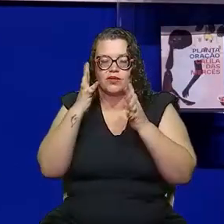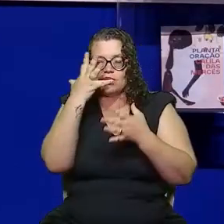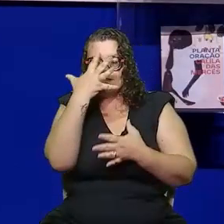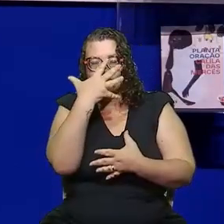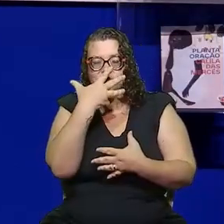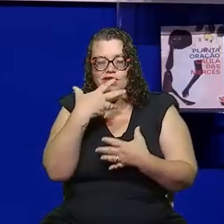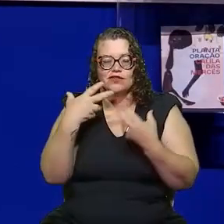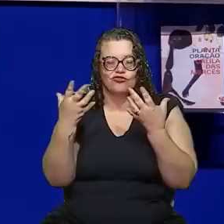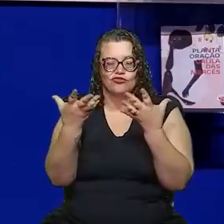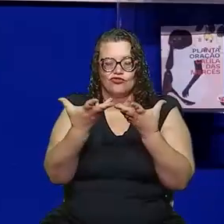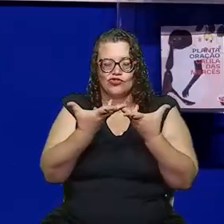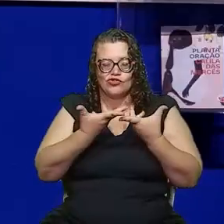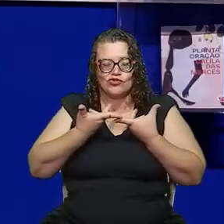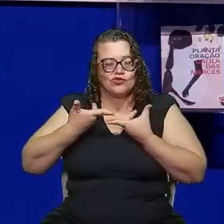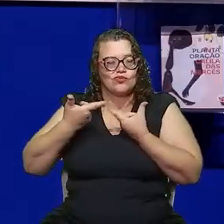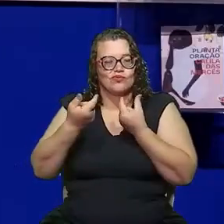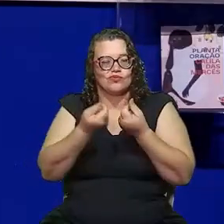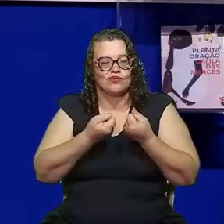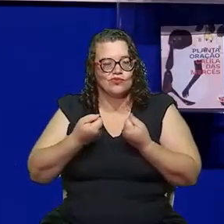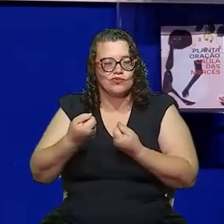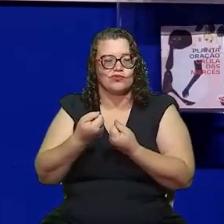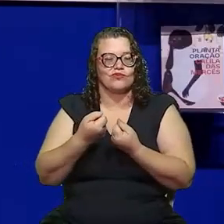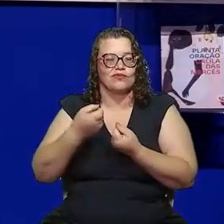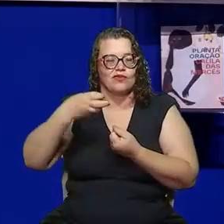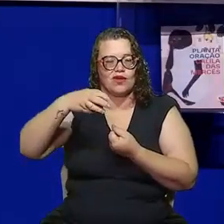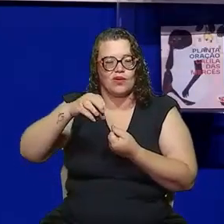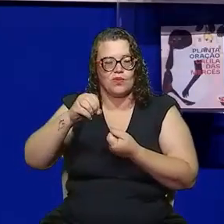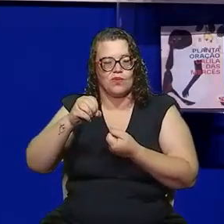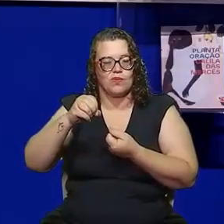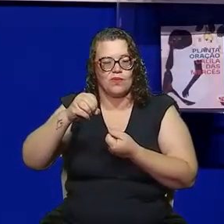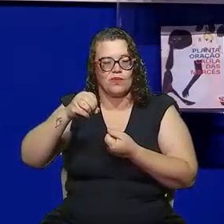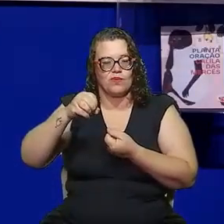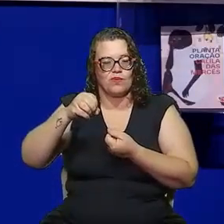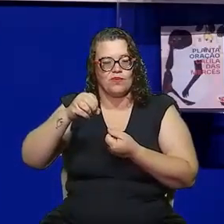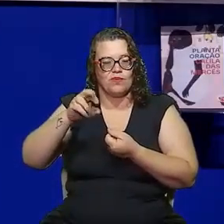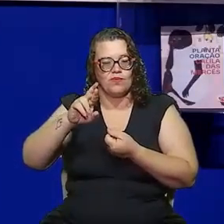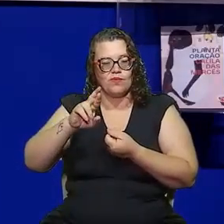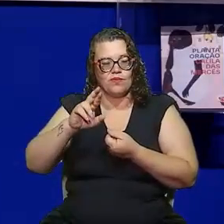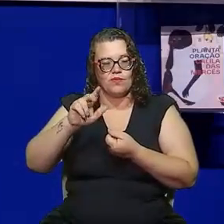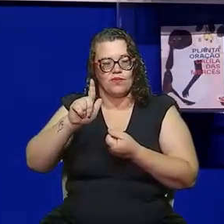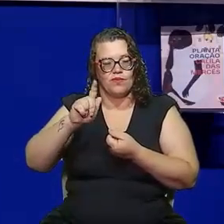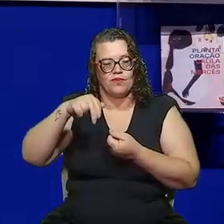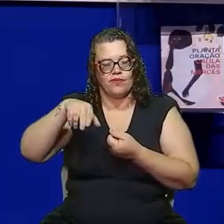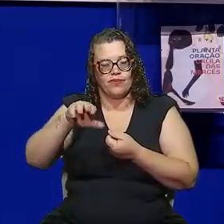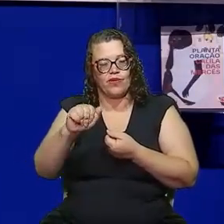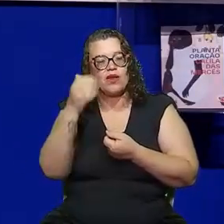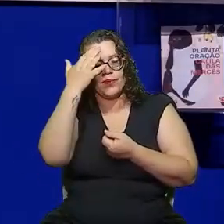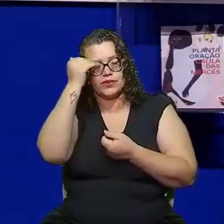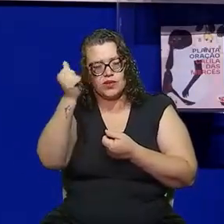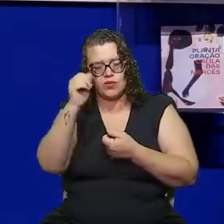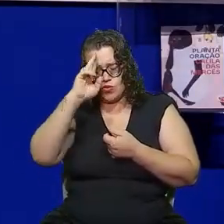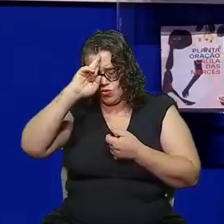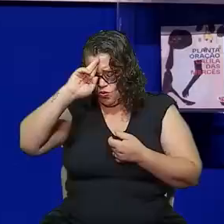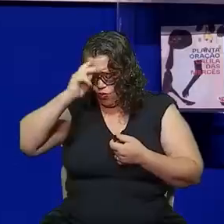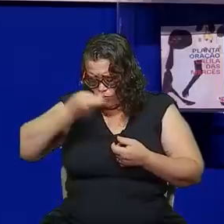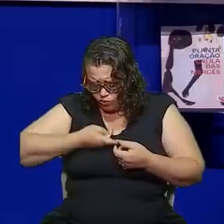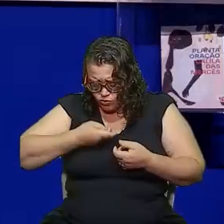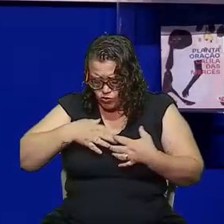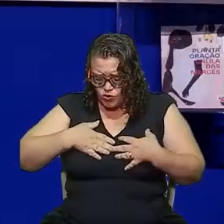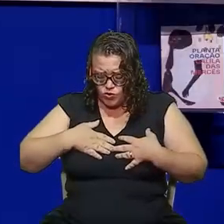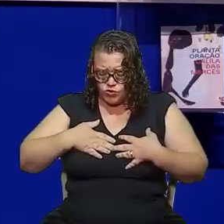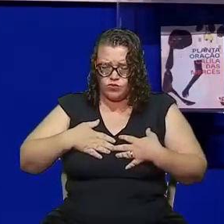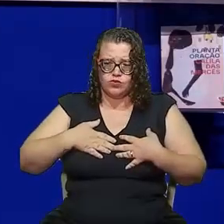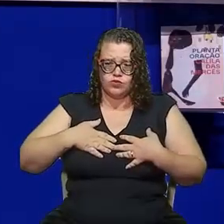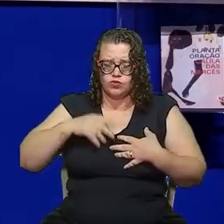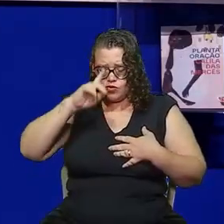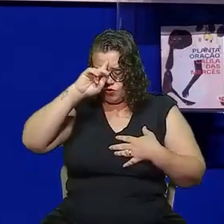maravilhoso, assim. Morgana sabe, né? Eu sou muito autocentrado, eu sou muito sozinho,